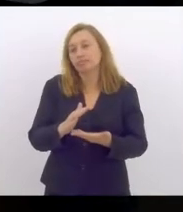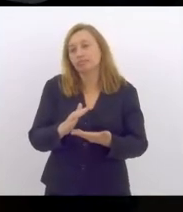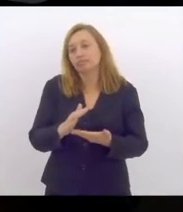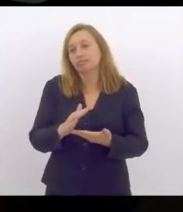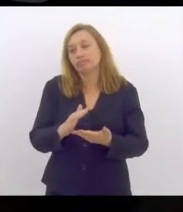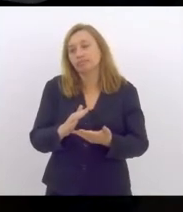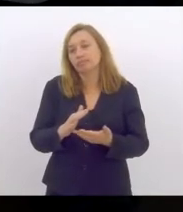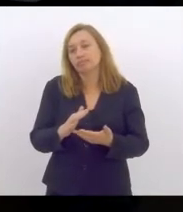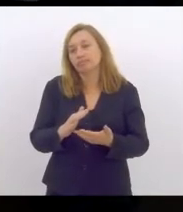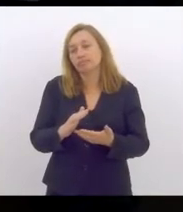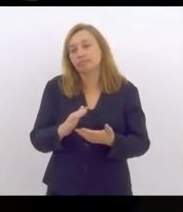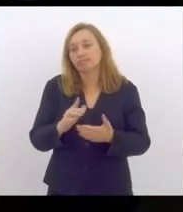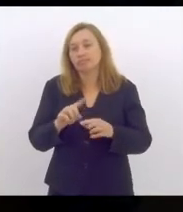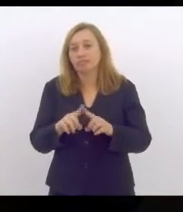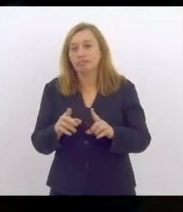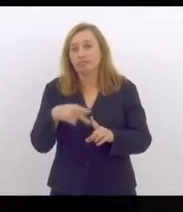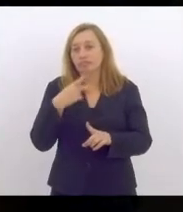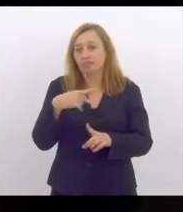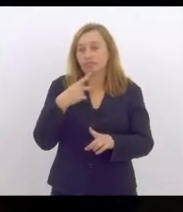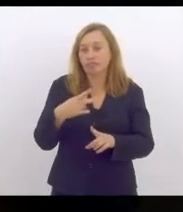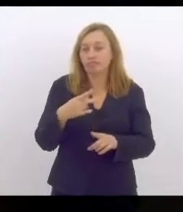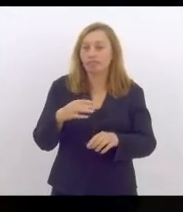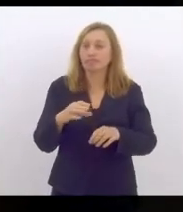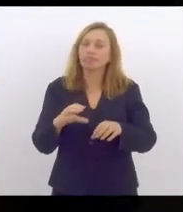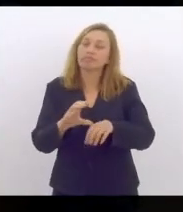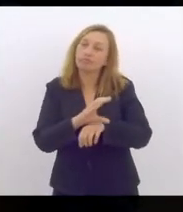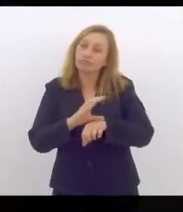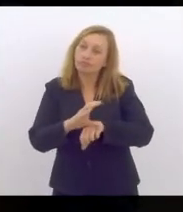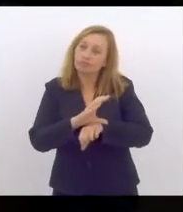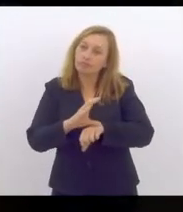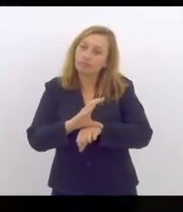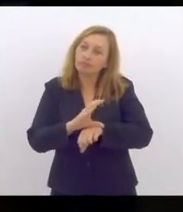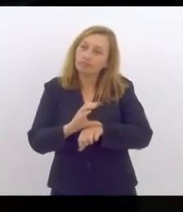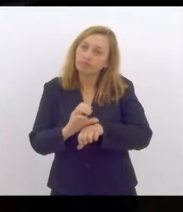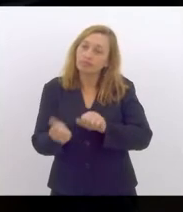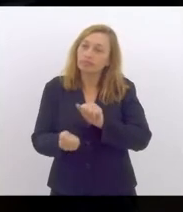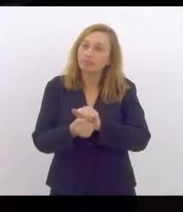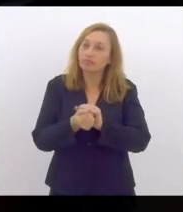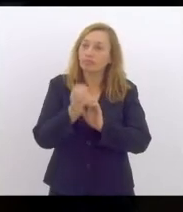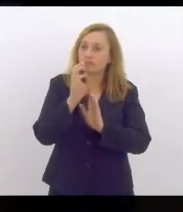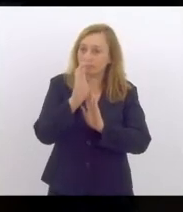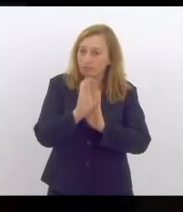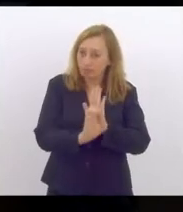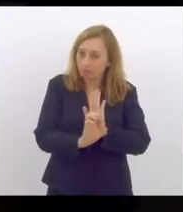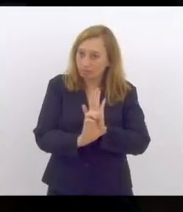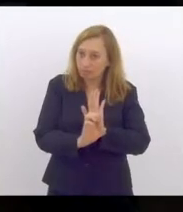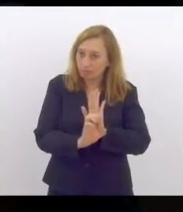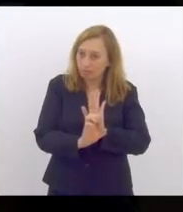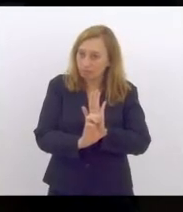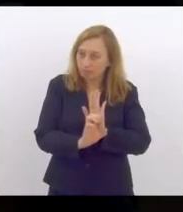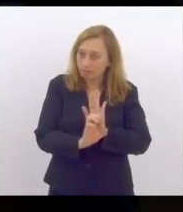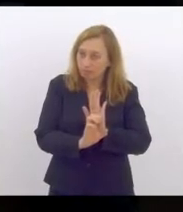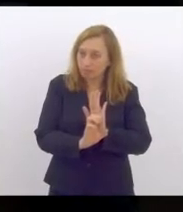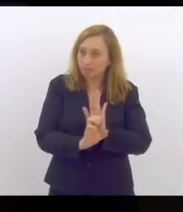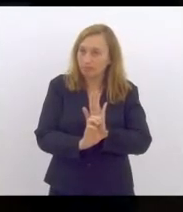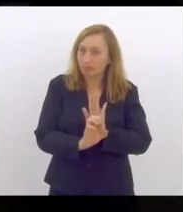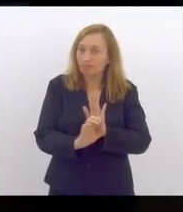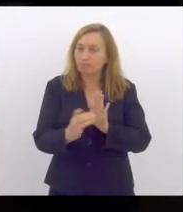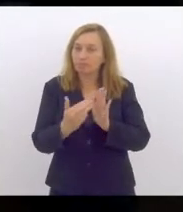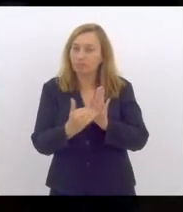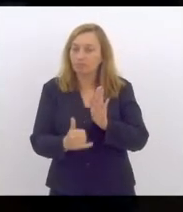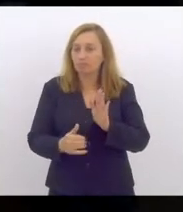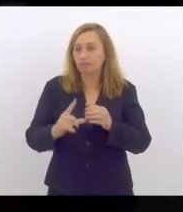dando parecer pela constitucionalidade com emenda, suprimindo o